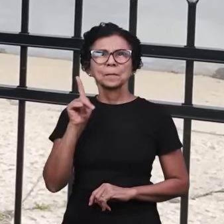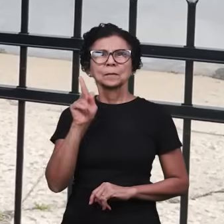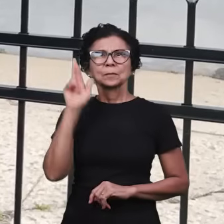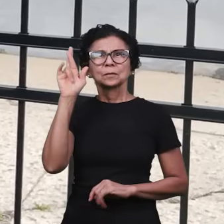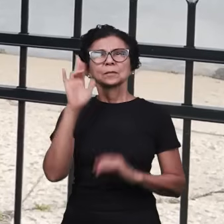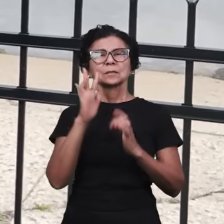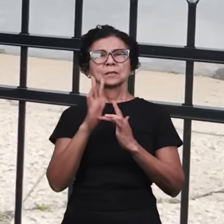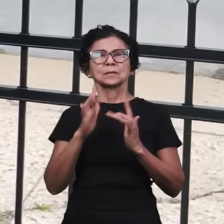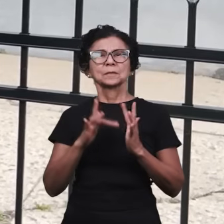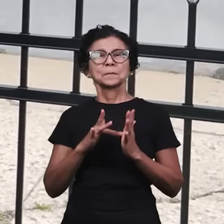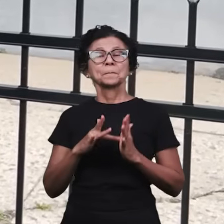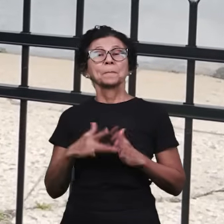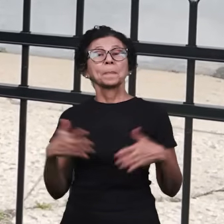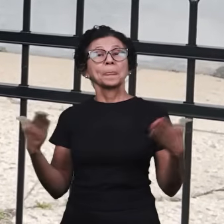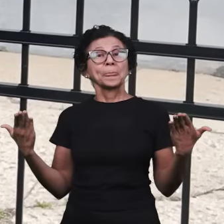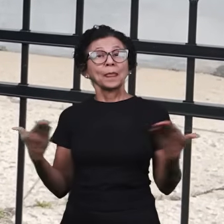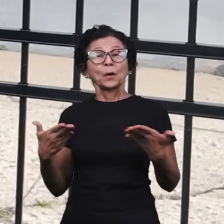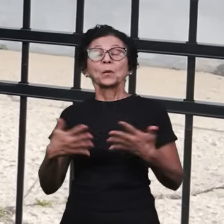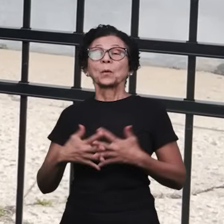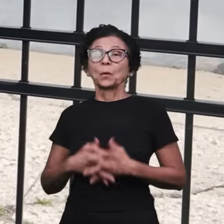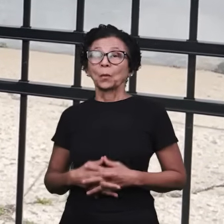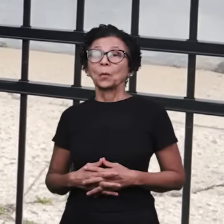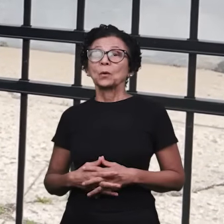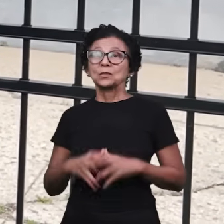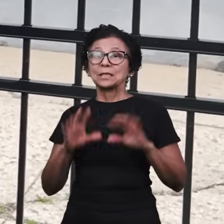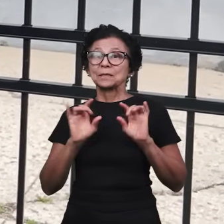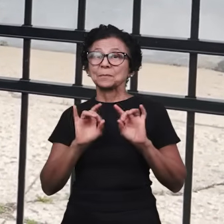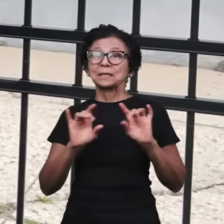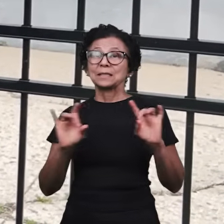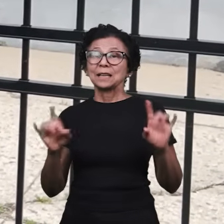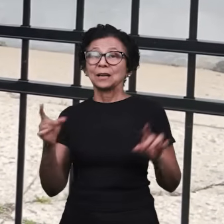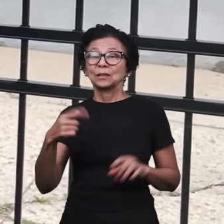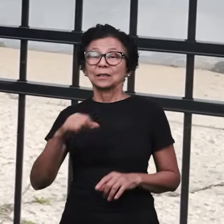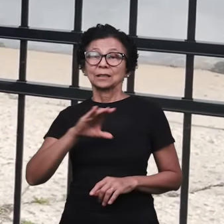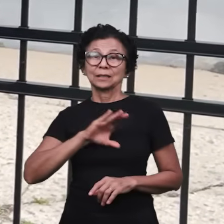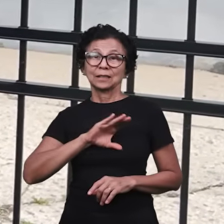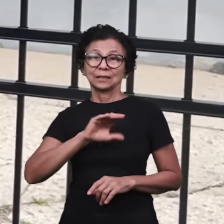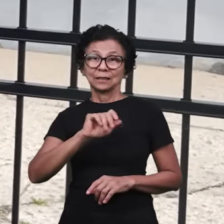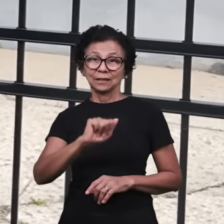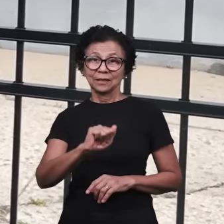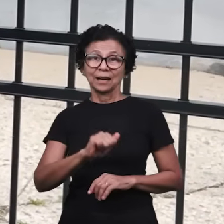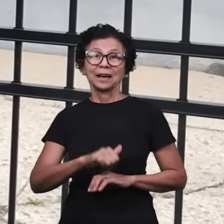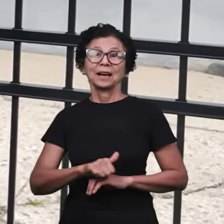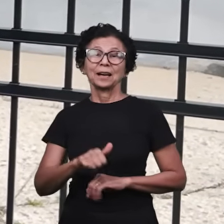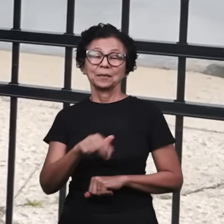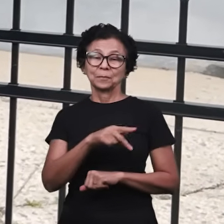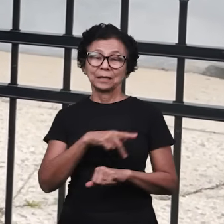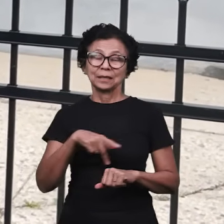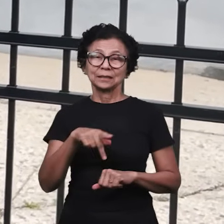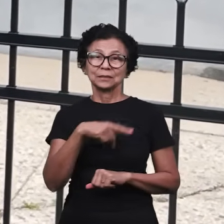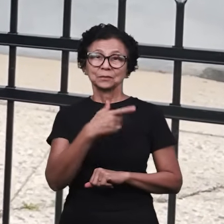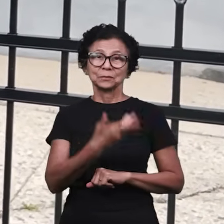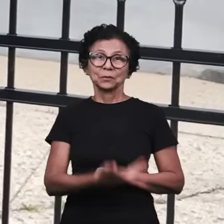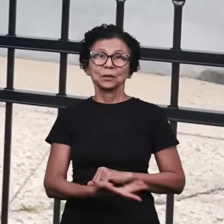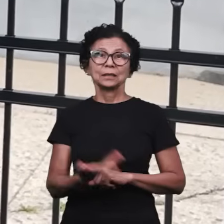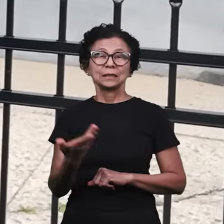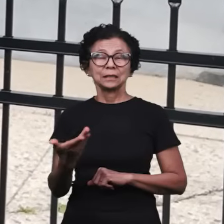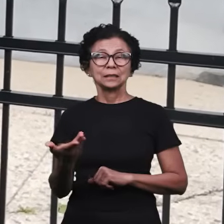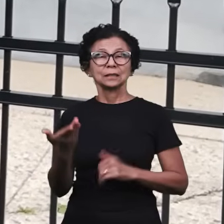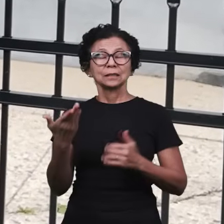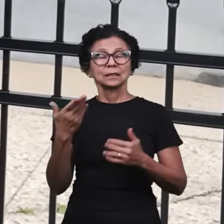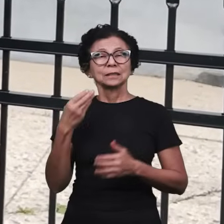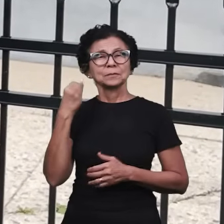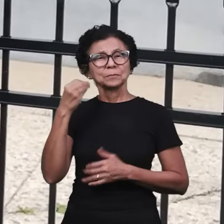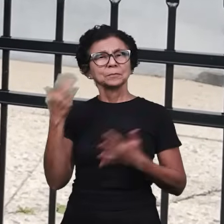News. Irmãos, a paz do Senhor Jesus. Hoje, excepcionalmente, nós estamos aqui no Canadá para compartilhar com os amados irmãos uma